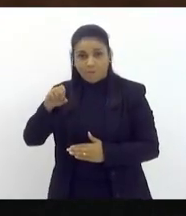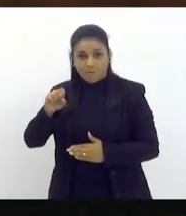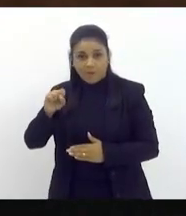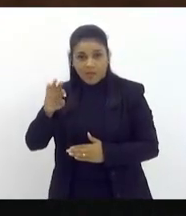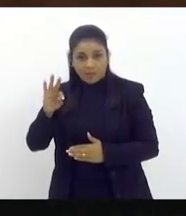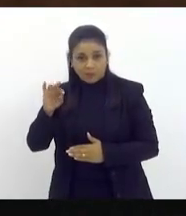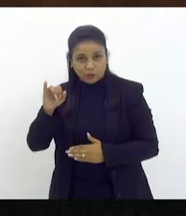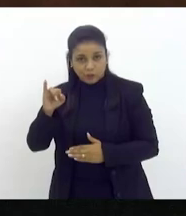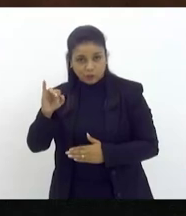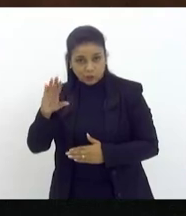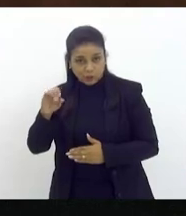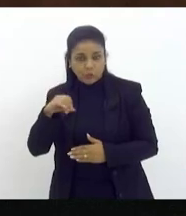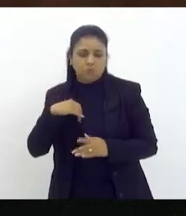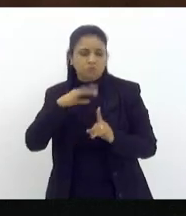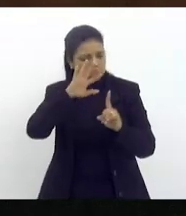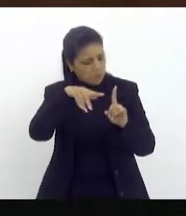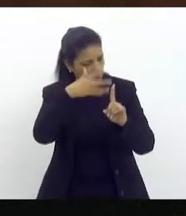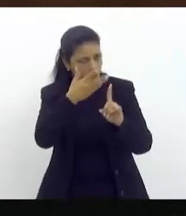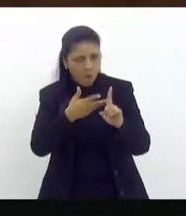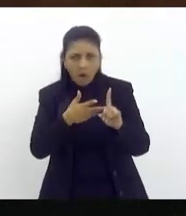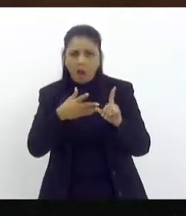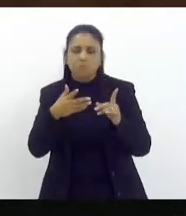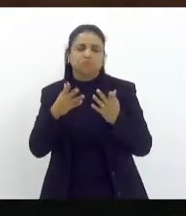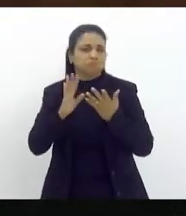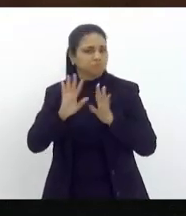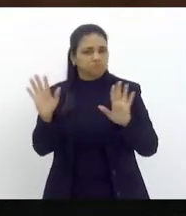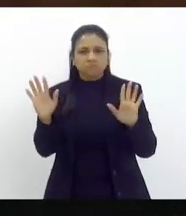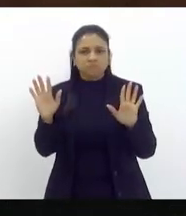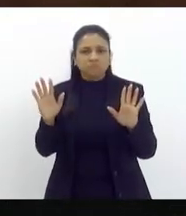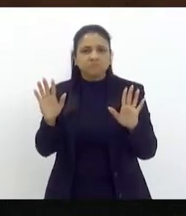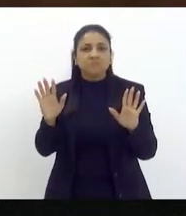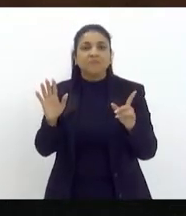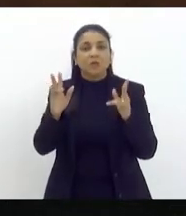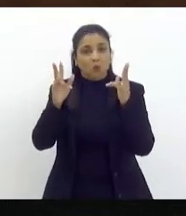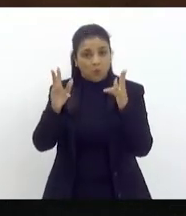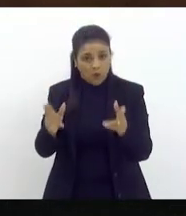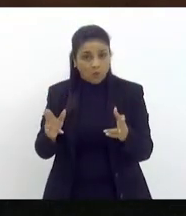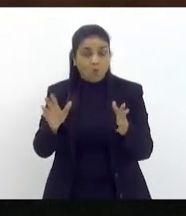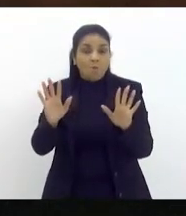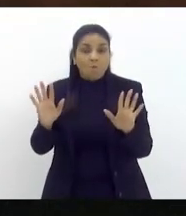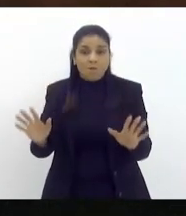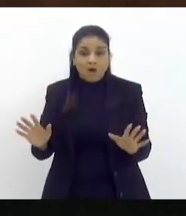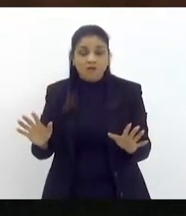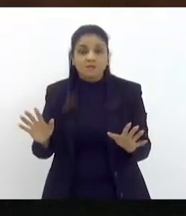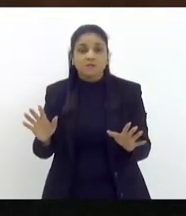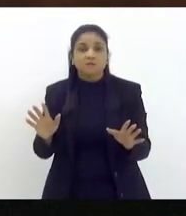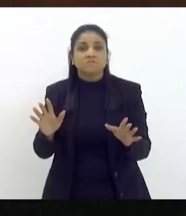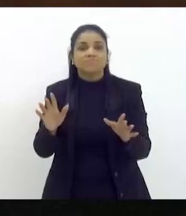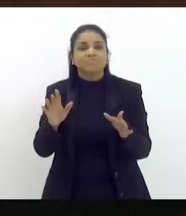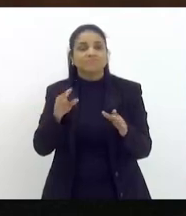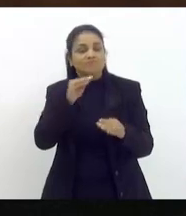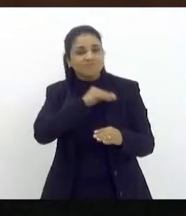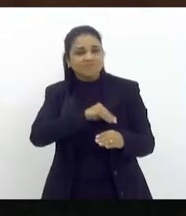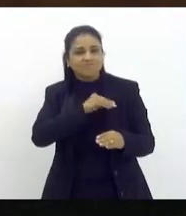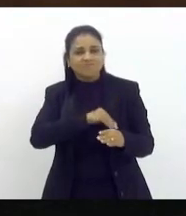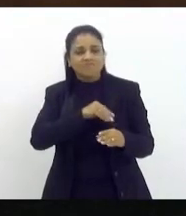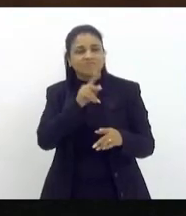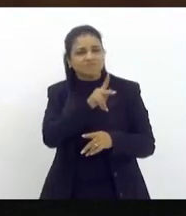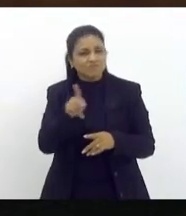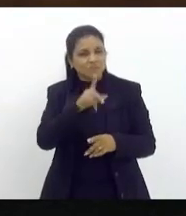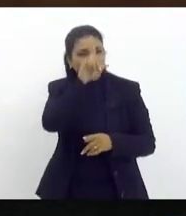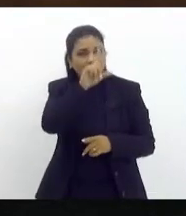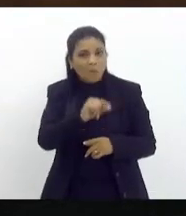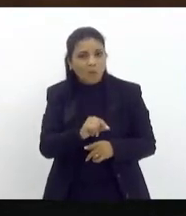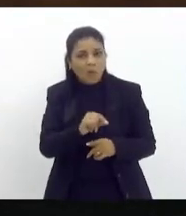desempenho de sua função mas que o salário é pequeno muitas vezes locais de trabalho que